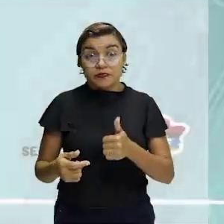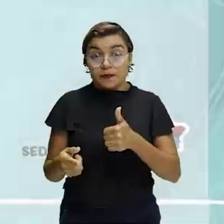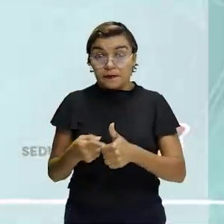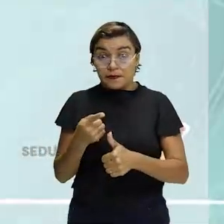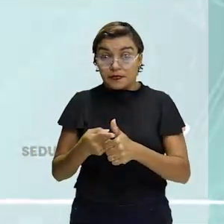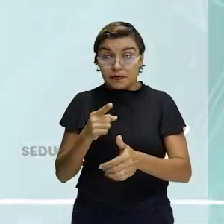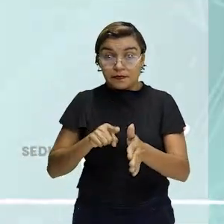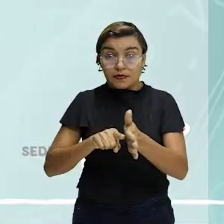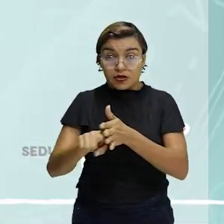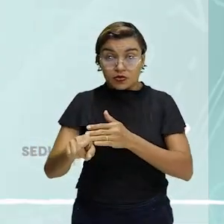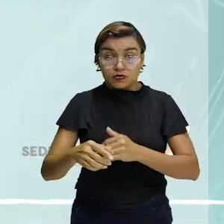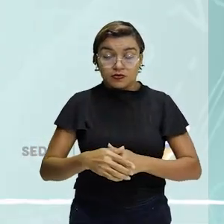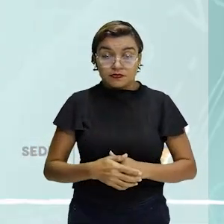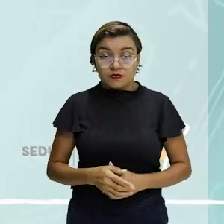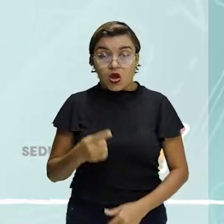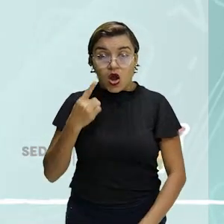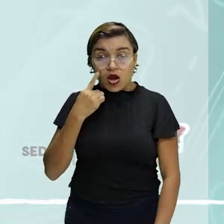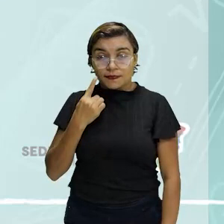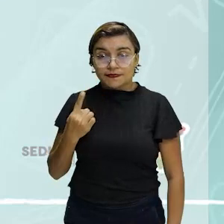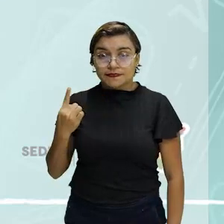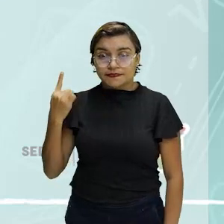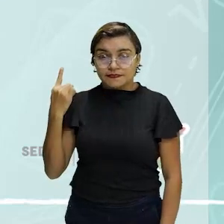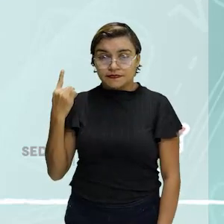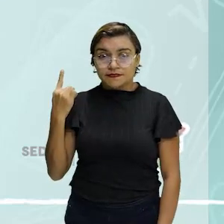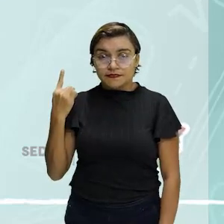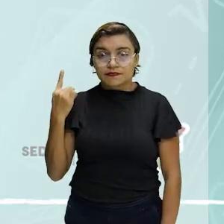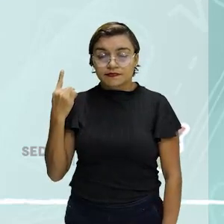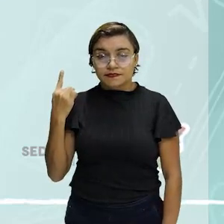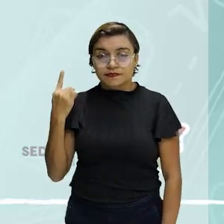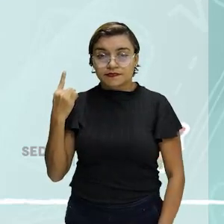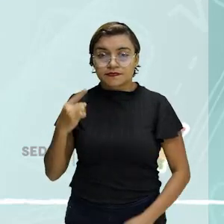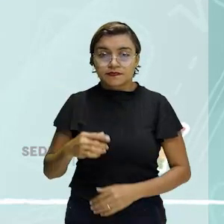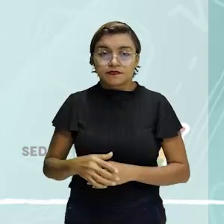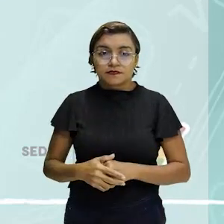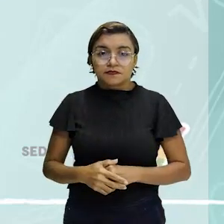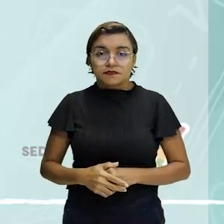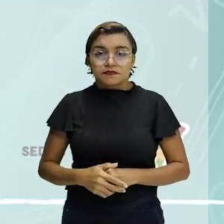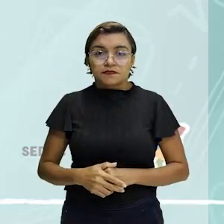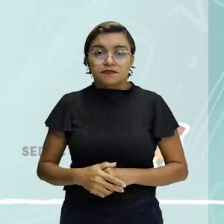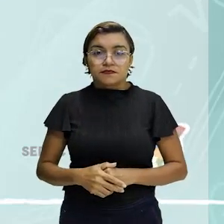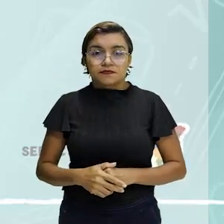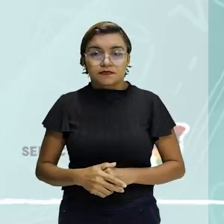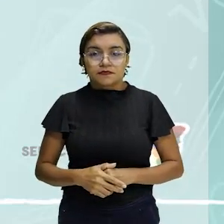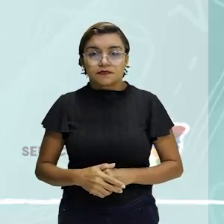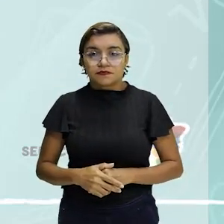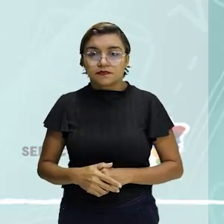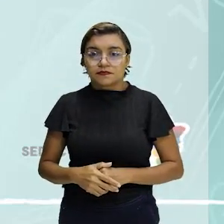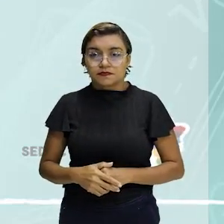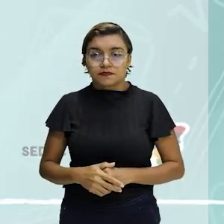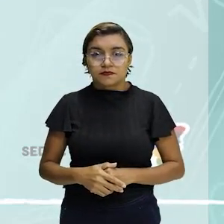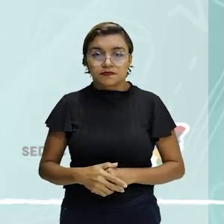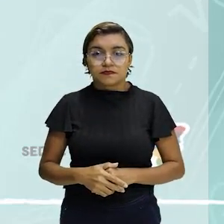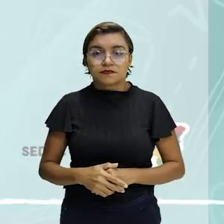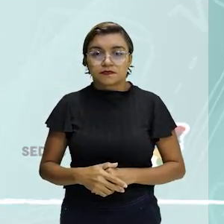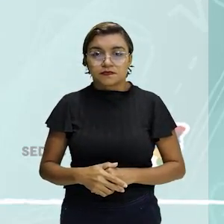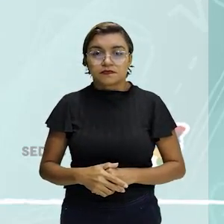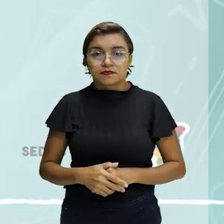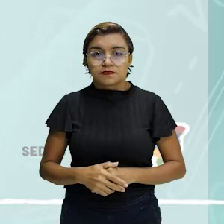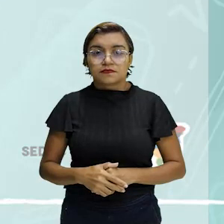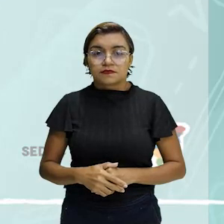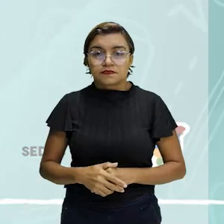seguinte: a escala de magnitude de momento, abreviada como MMS e denotada